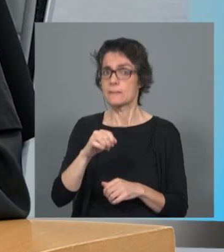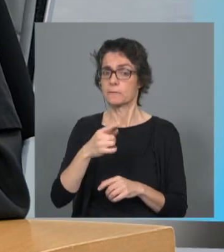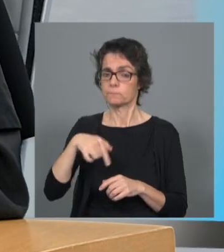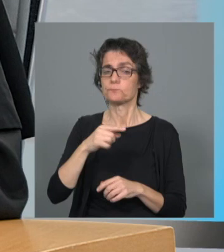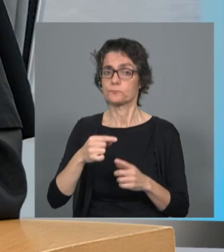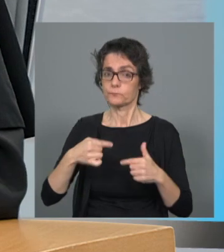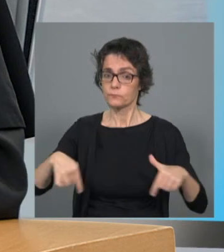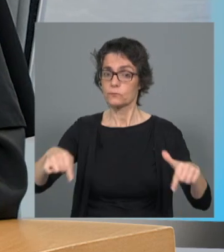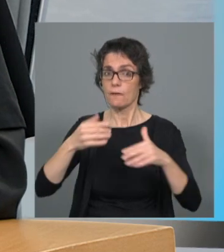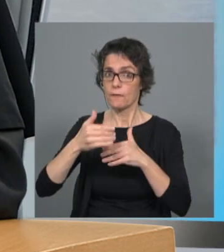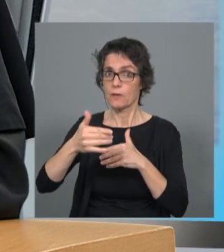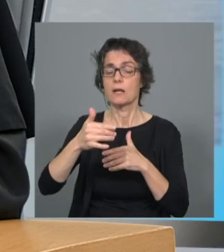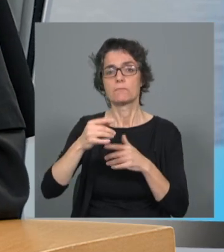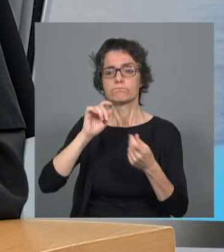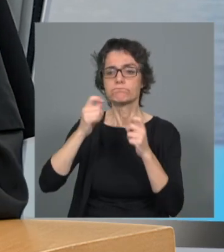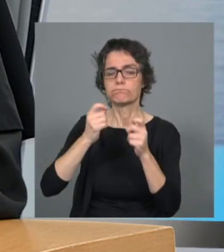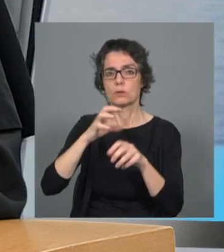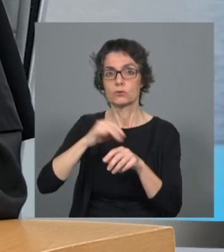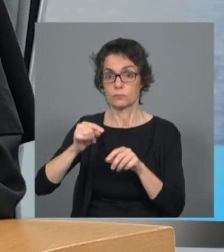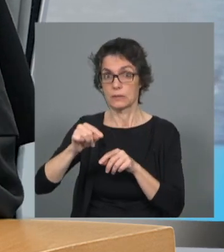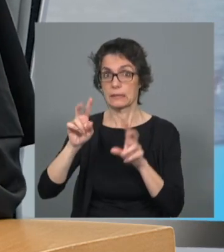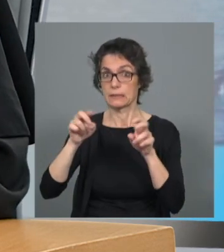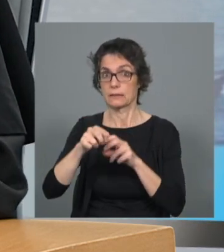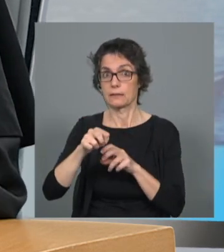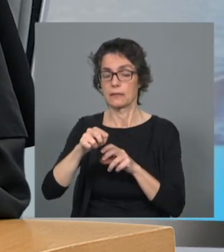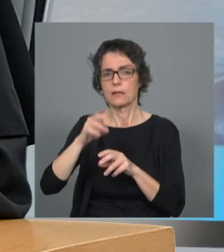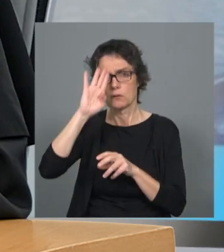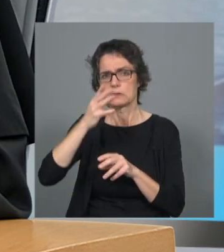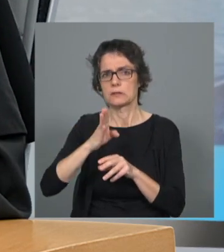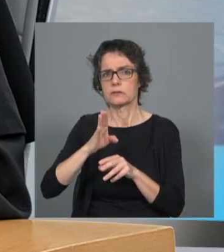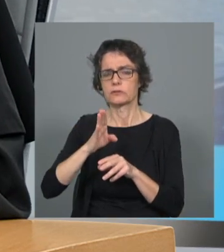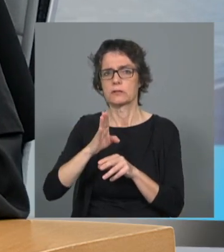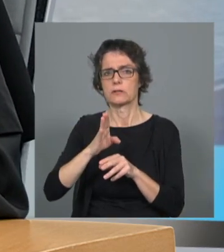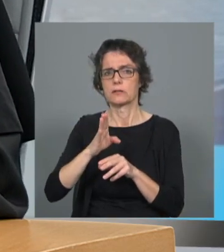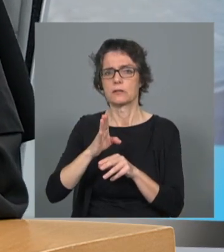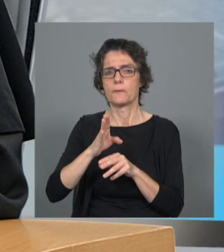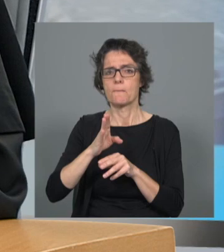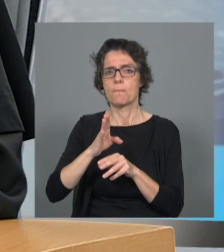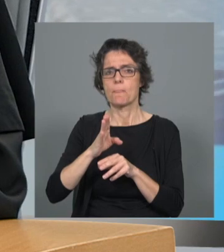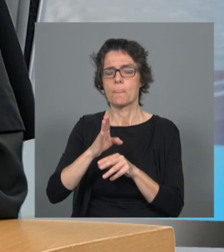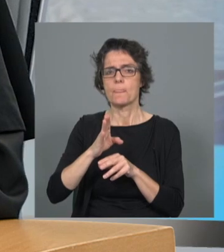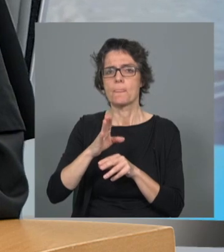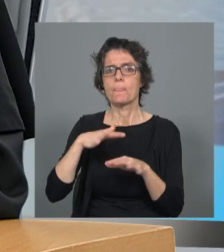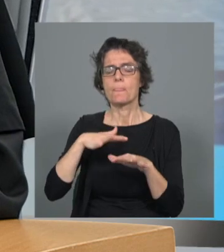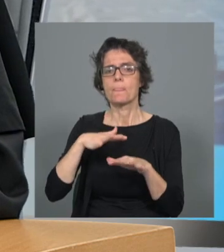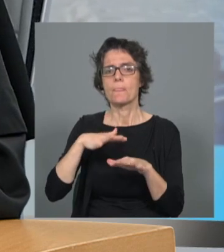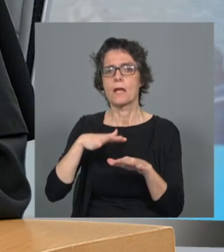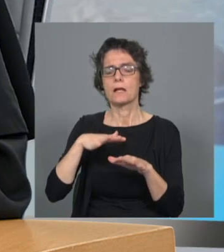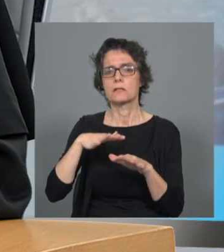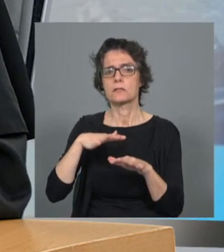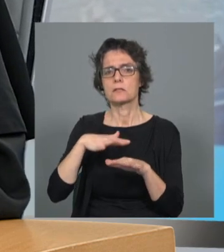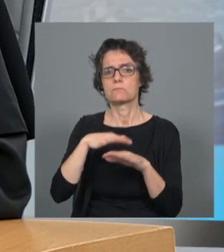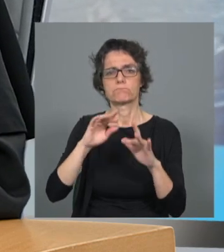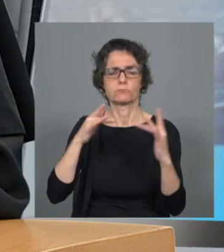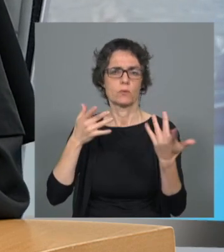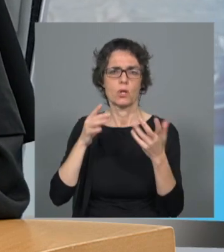para conversar disto. Sei que já houve nas nossas redes sociais,